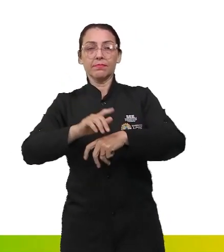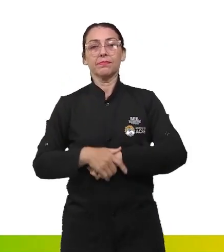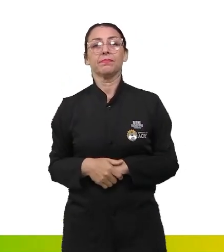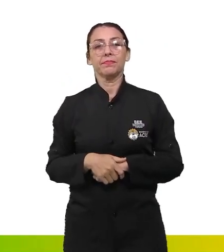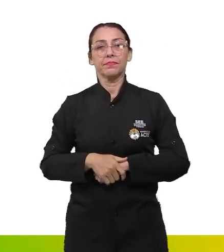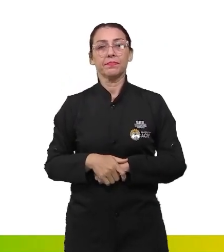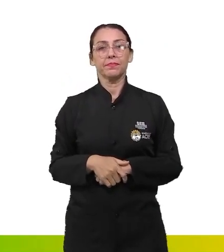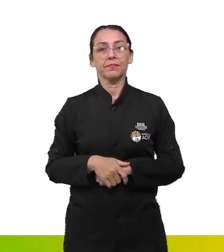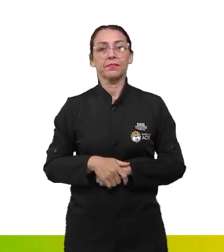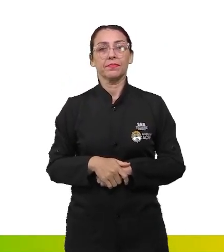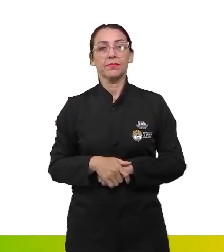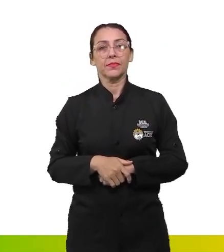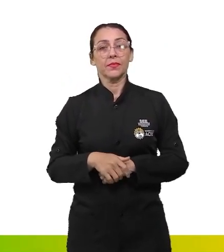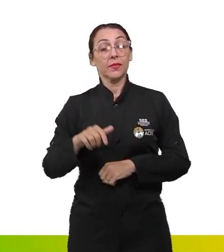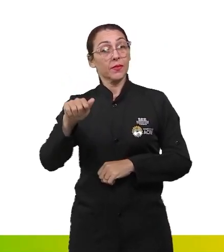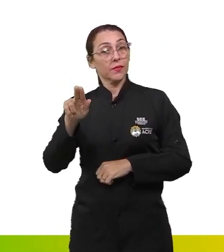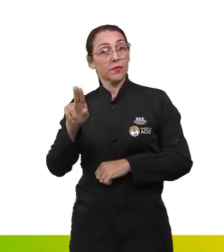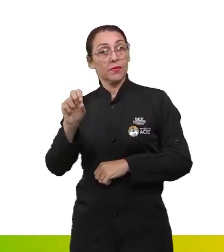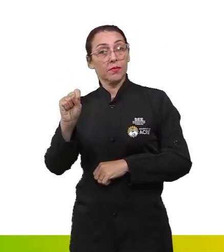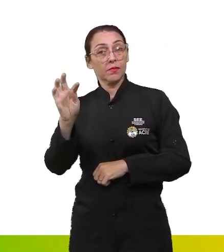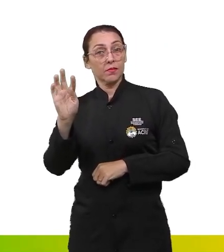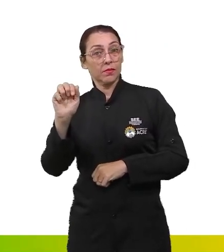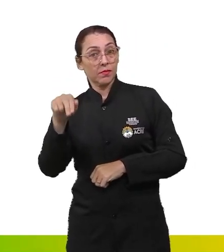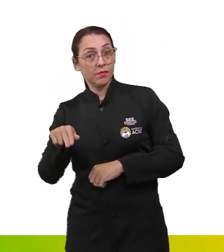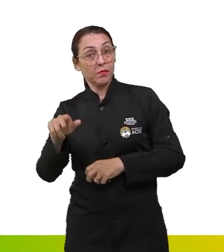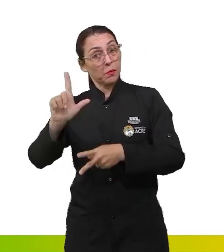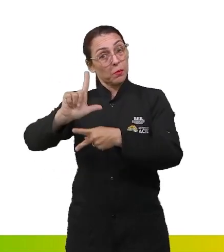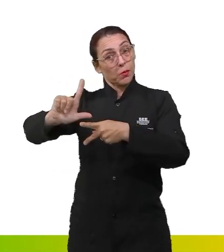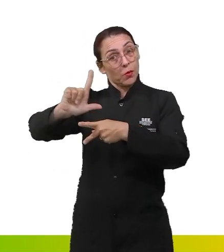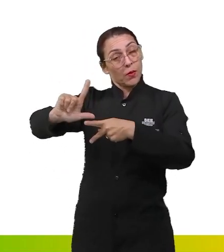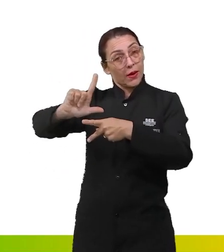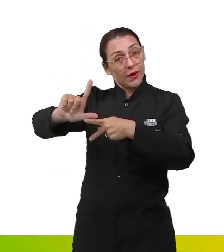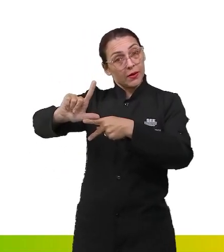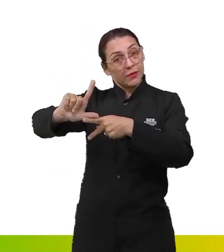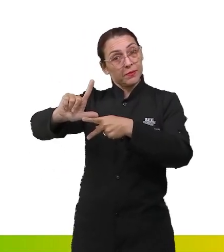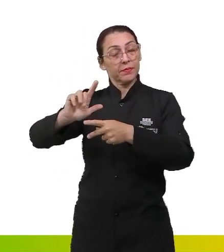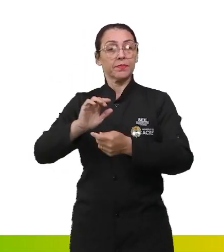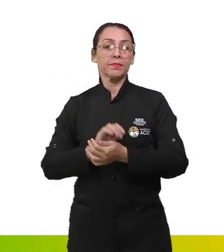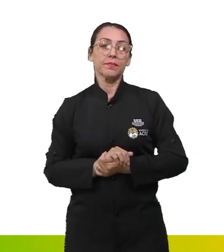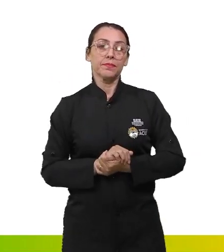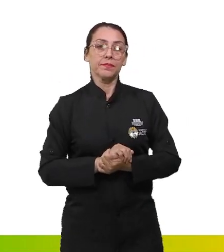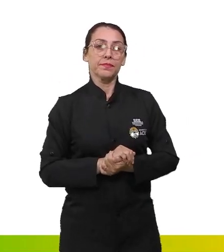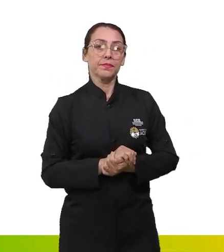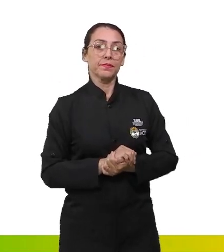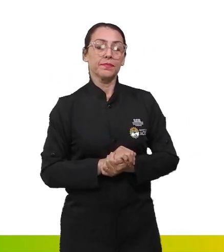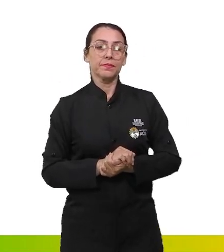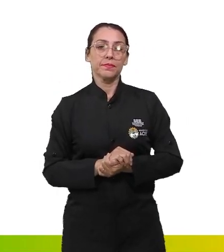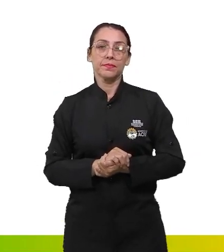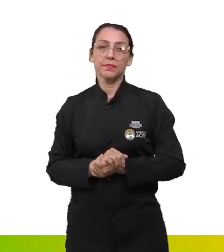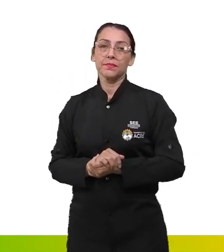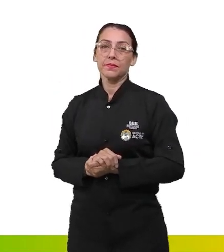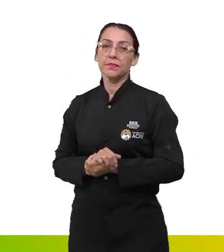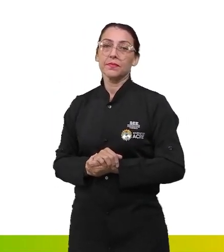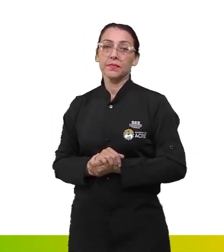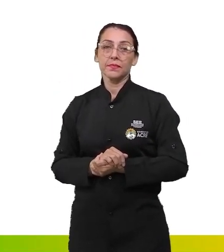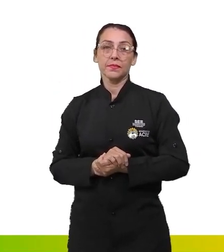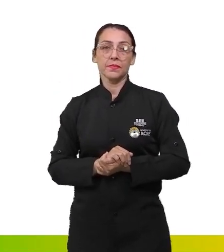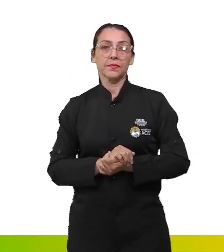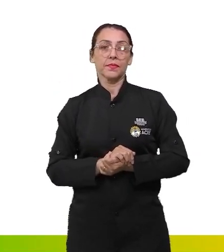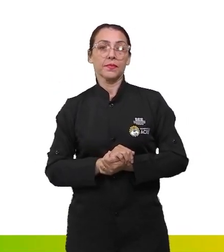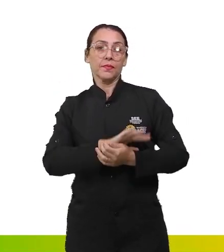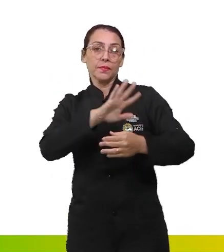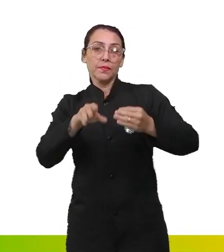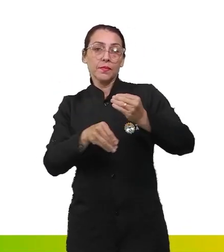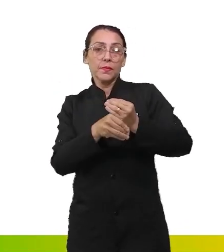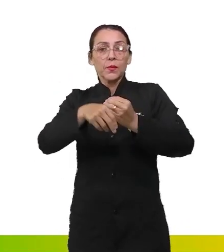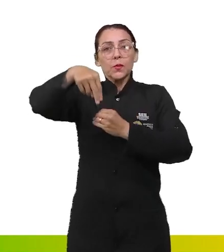Olha aqui. Agora nós temos o gusta no plural. Gustan. Gustan, com acréscimo de um N.